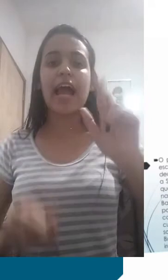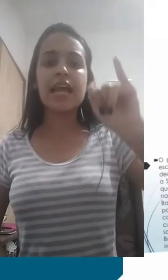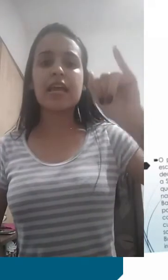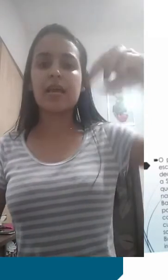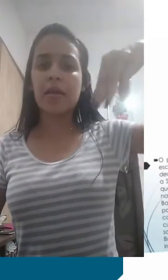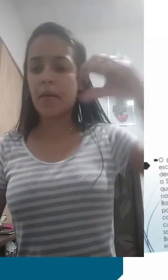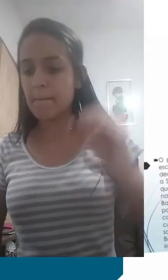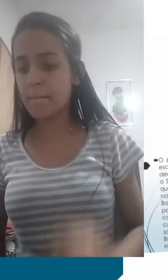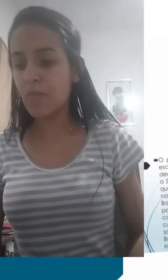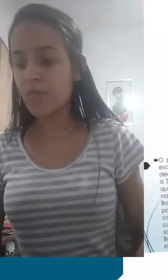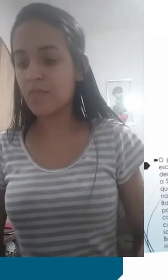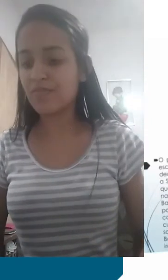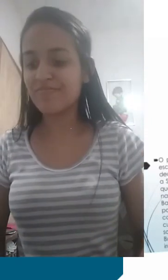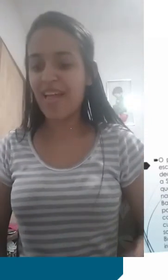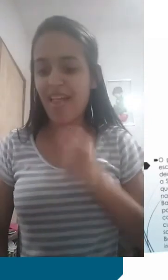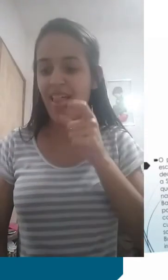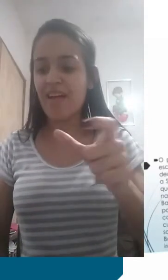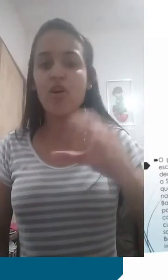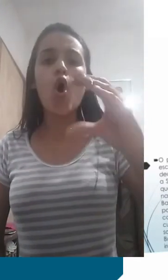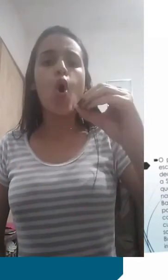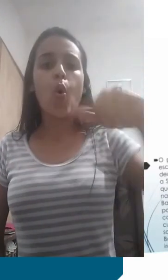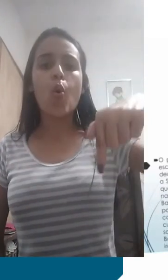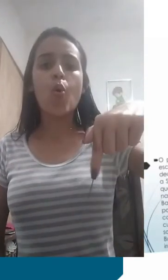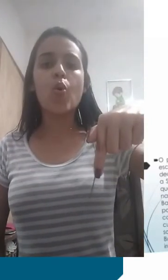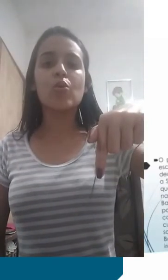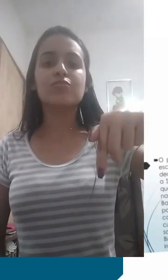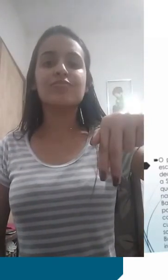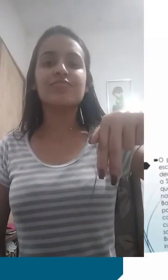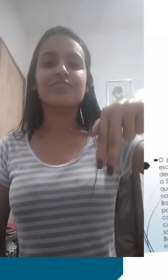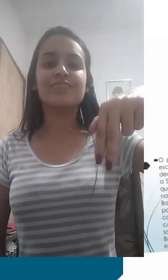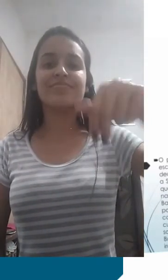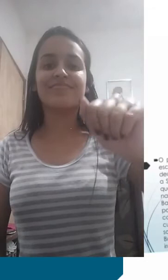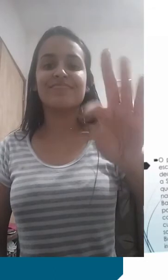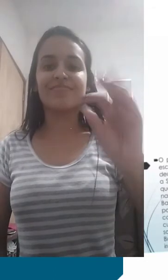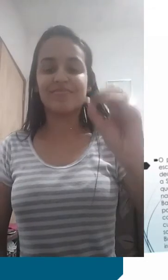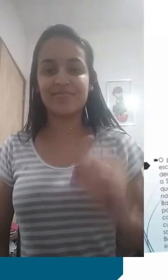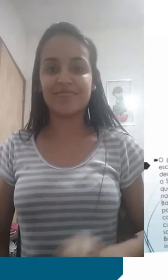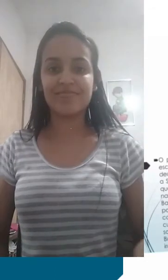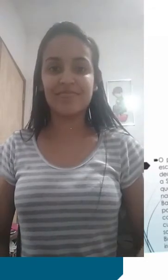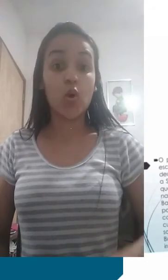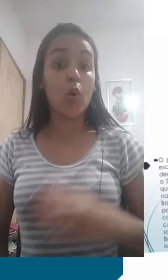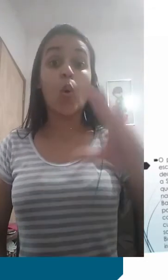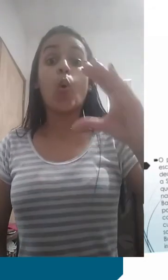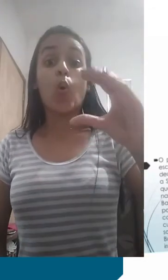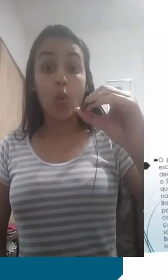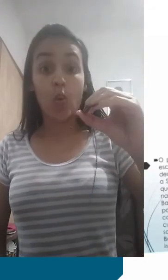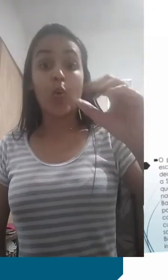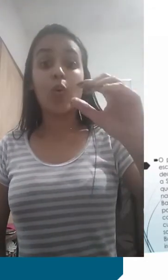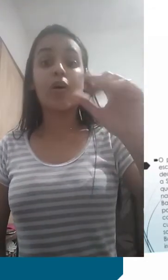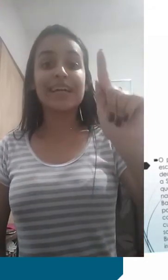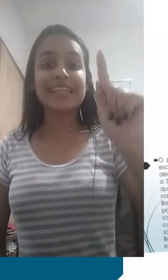sendo recitado em 22 da Semana de Arte Moderna no Teatro Municipal, um